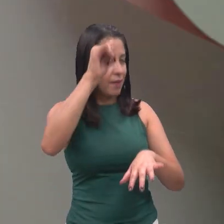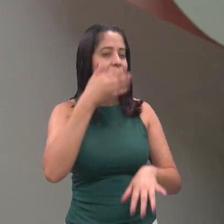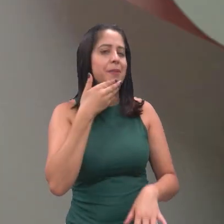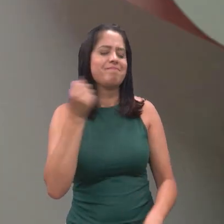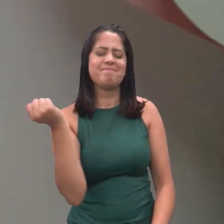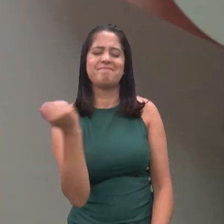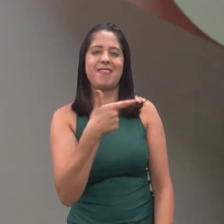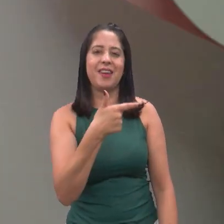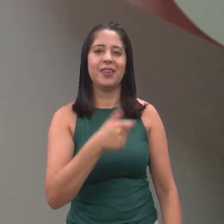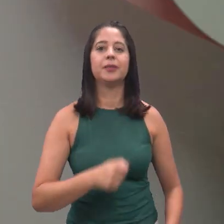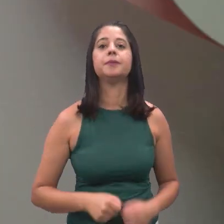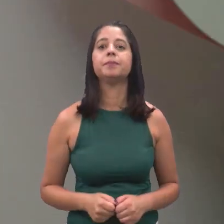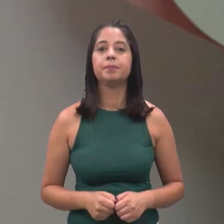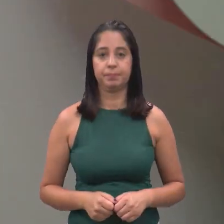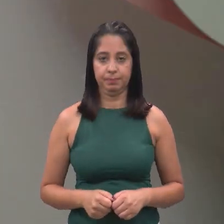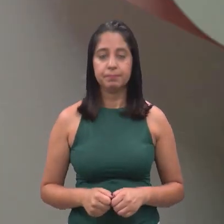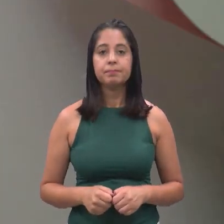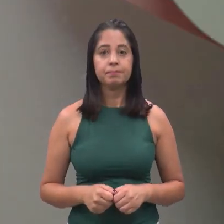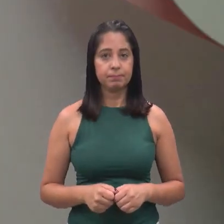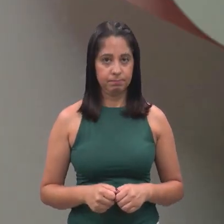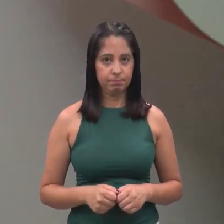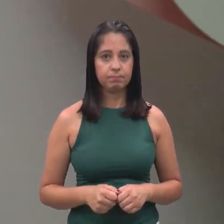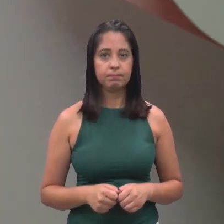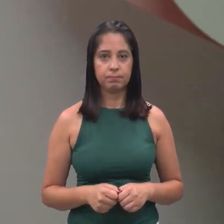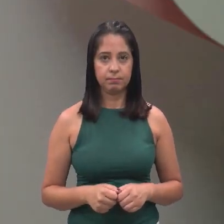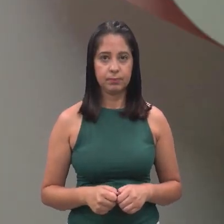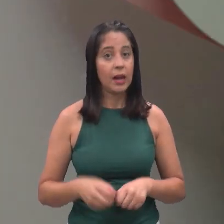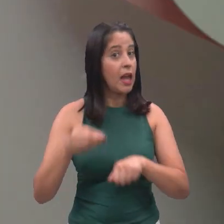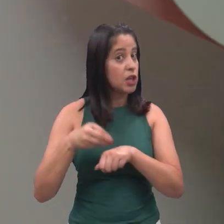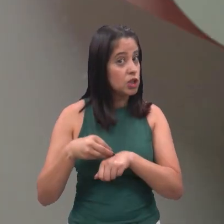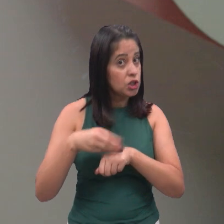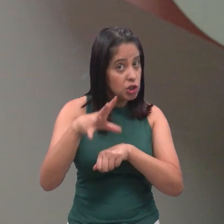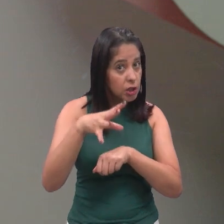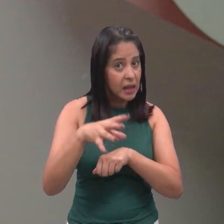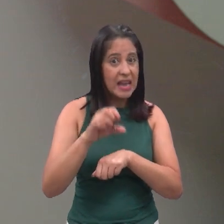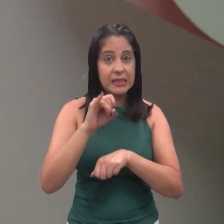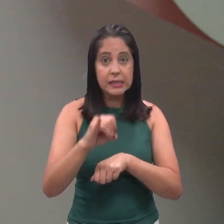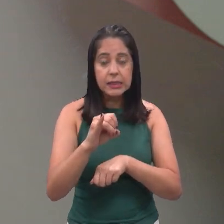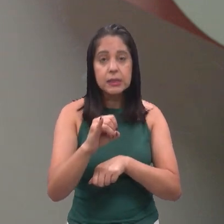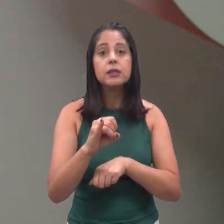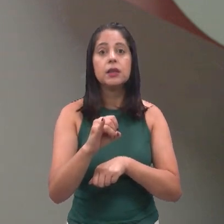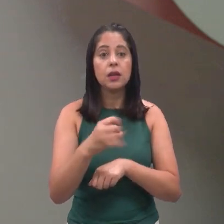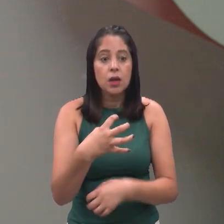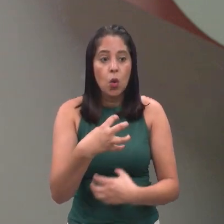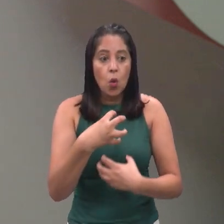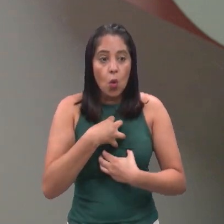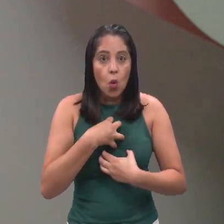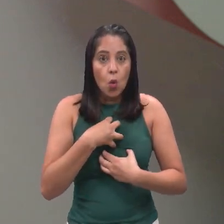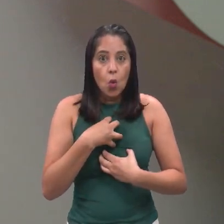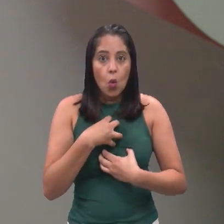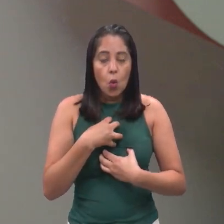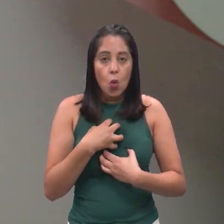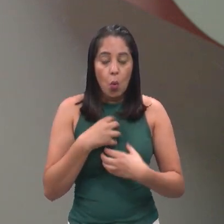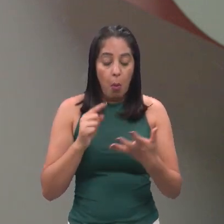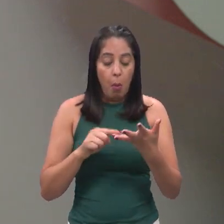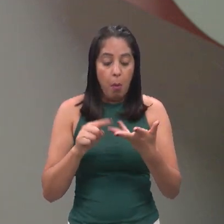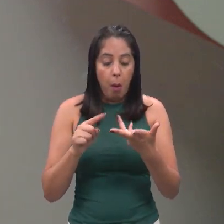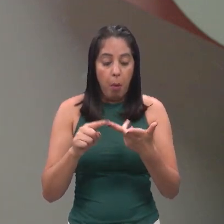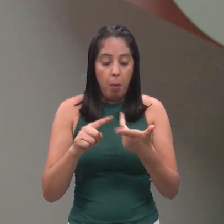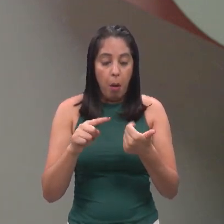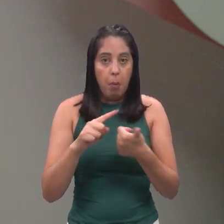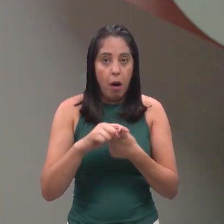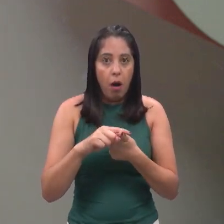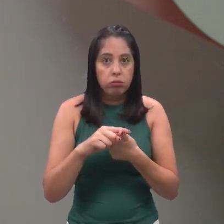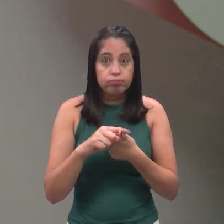remediar. É importante falar também, gente, que são só dicas e em caso de qualquer sintoma das doenças que nós conversamos